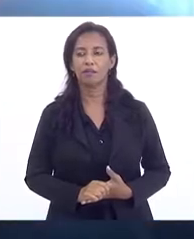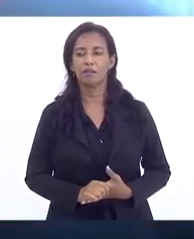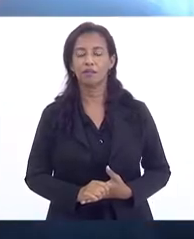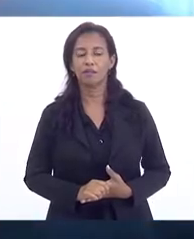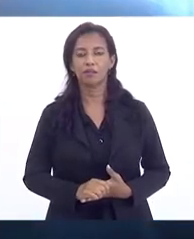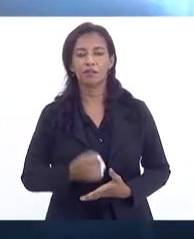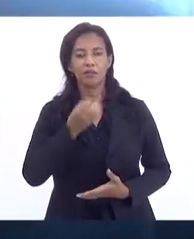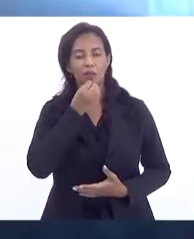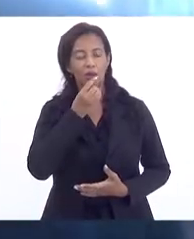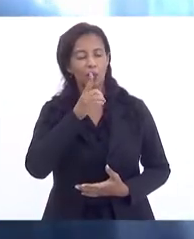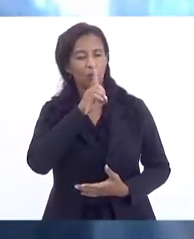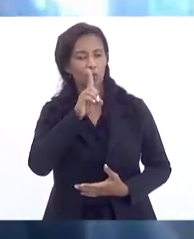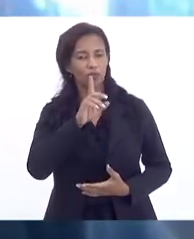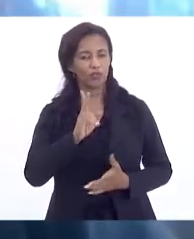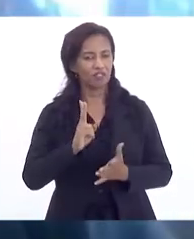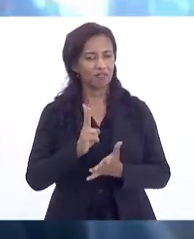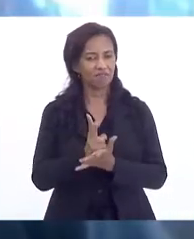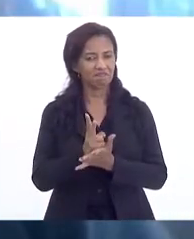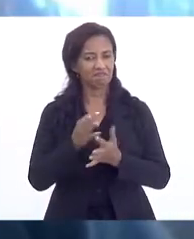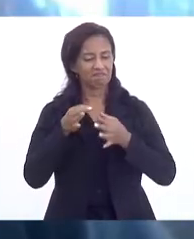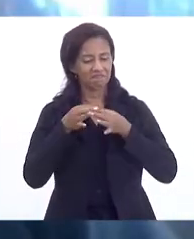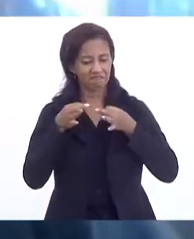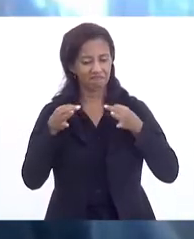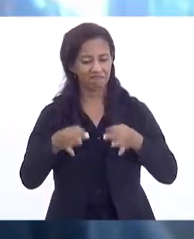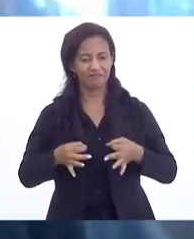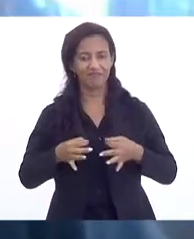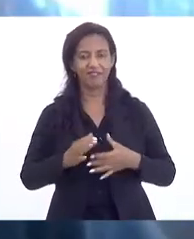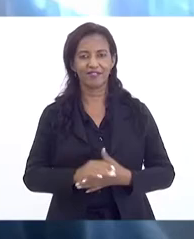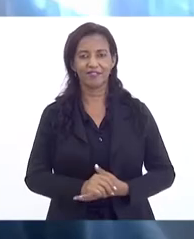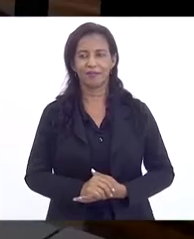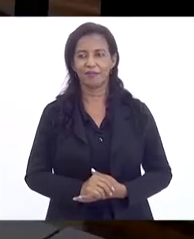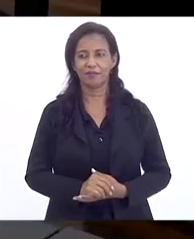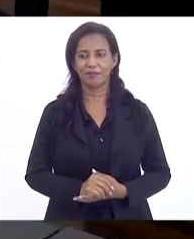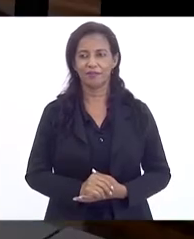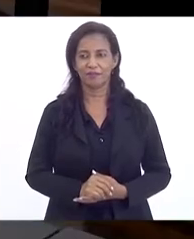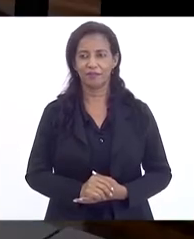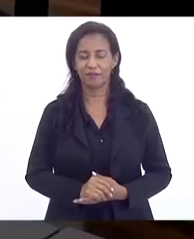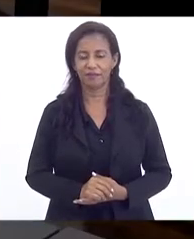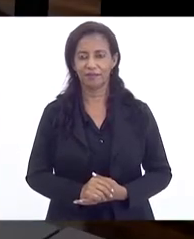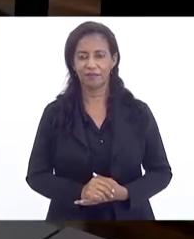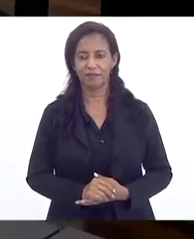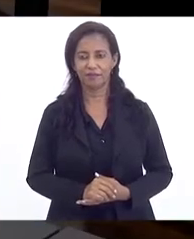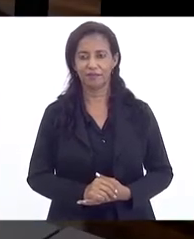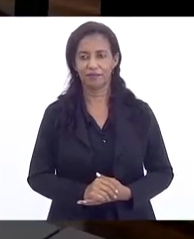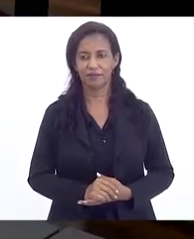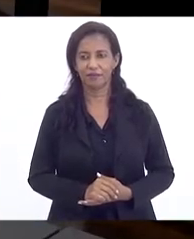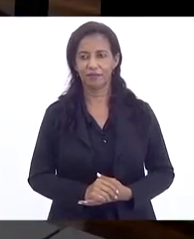seu dueto musical. Ah, obrigado. Obrigado, Mink.